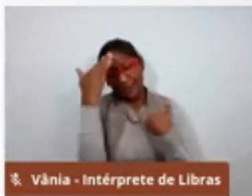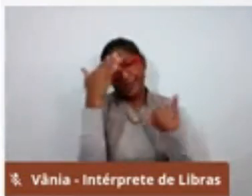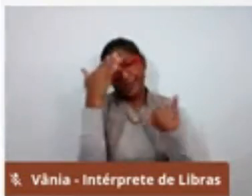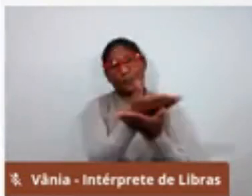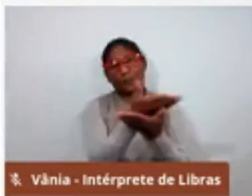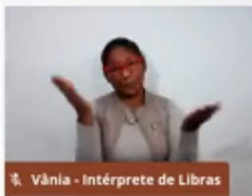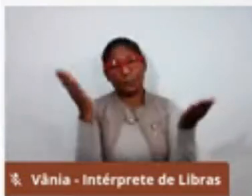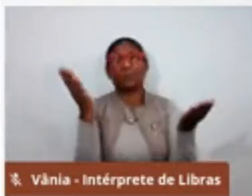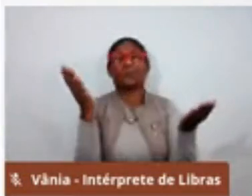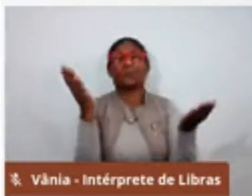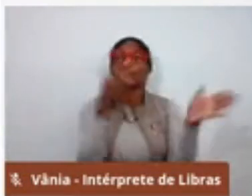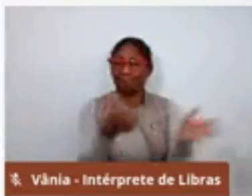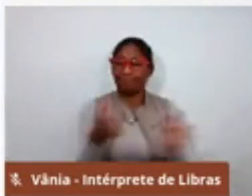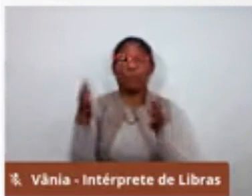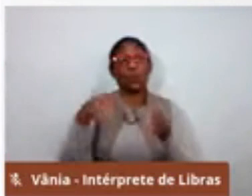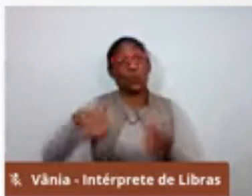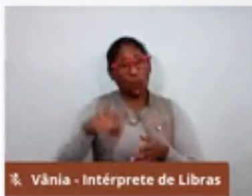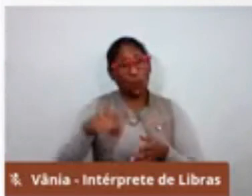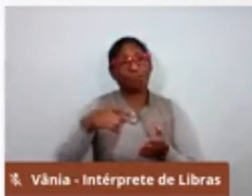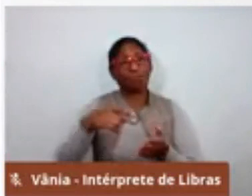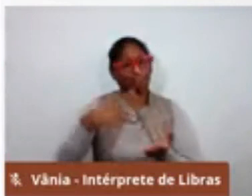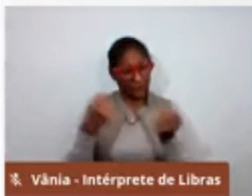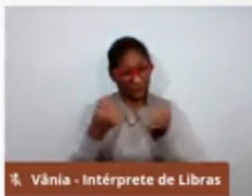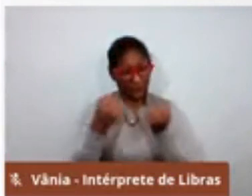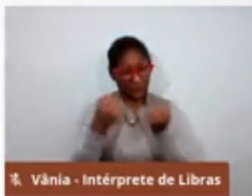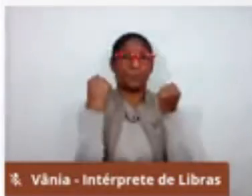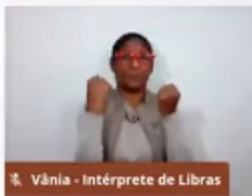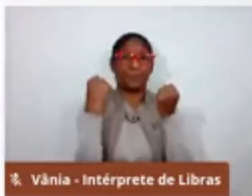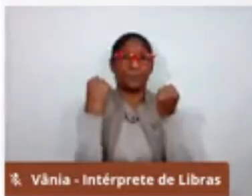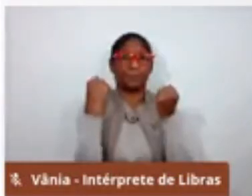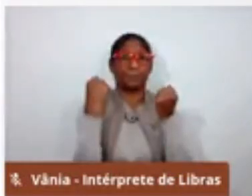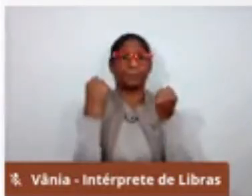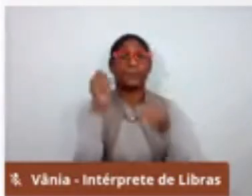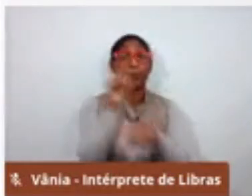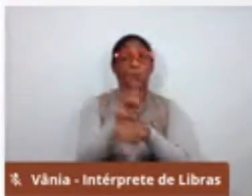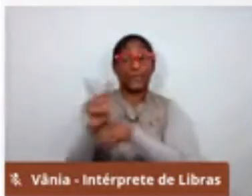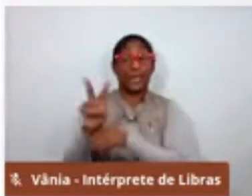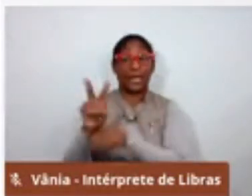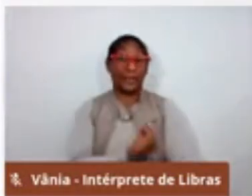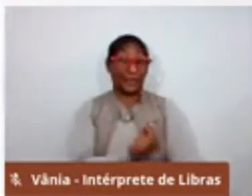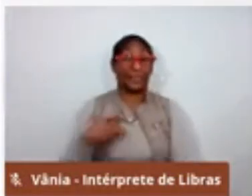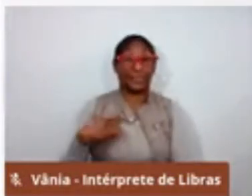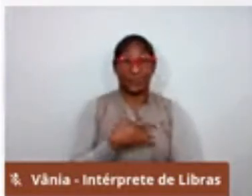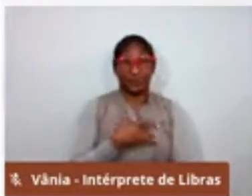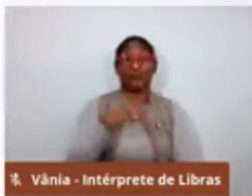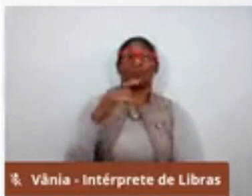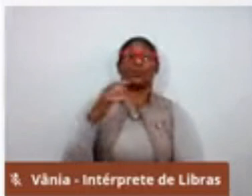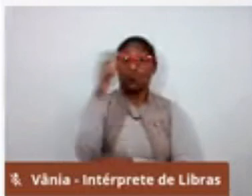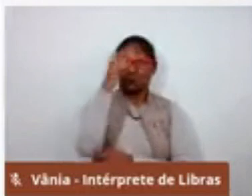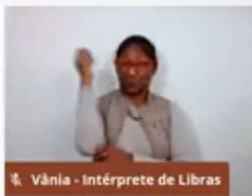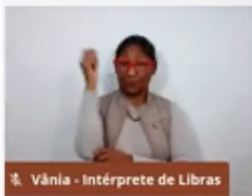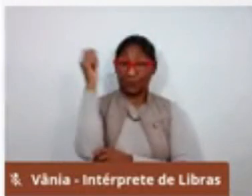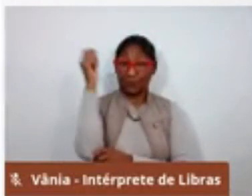acompanharam aqui. Nós nos mantemos firmes no sentido de cuidar da vida, da saúde dos gaúchos e também, ao